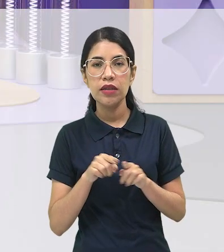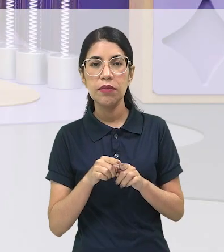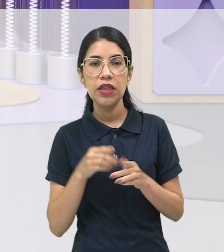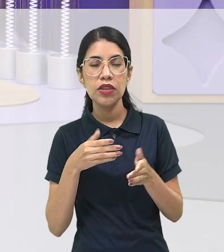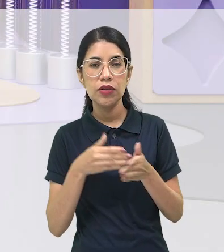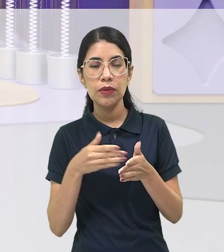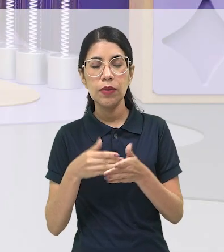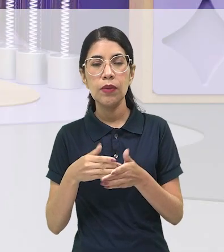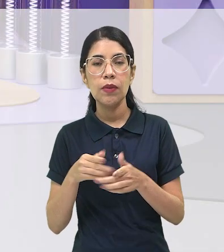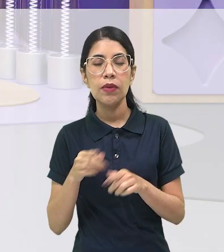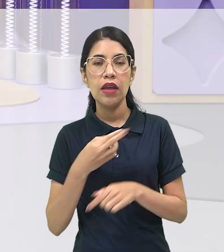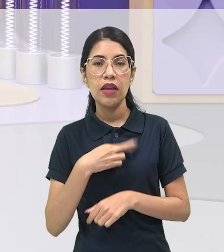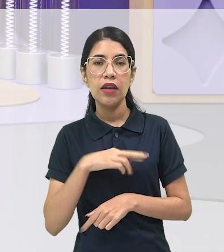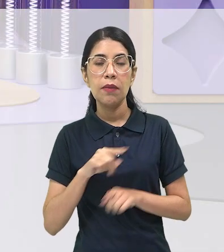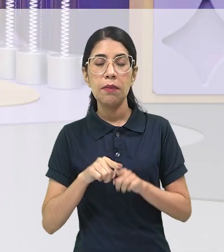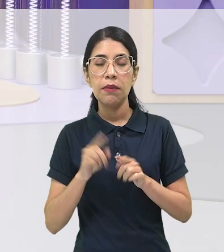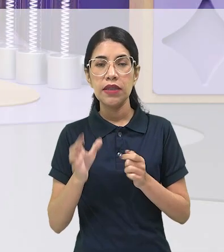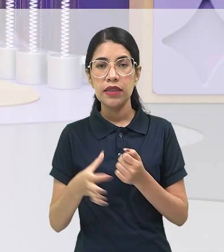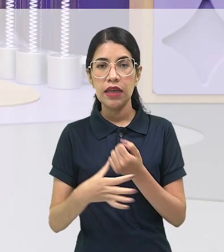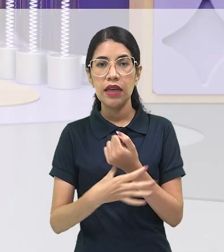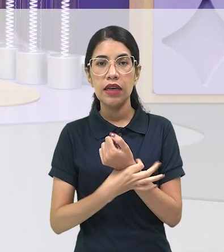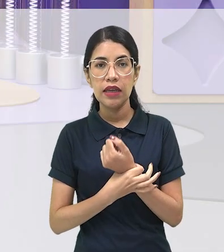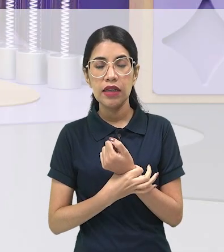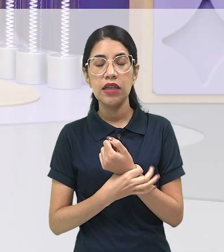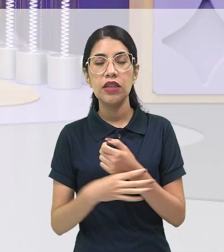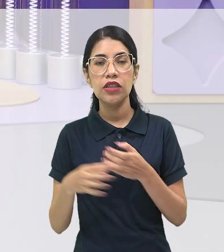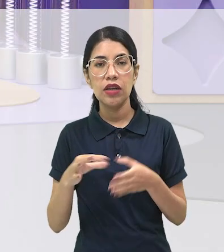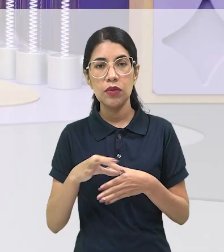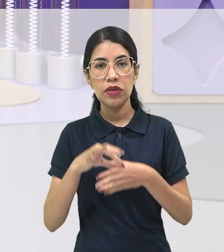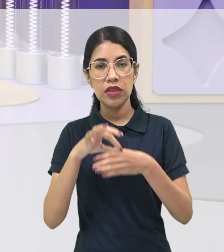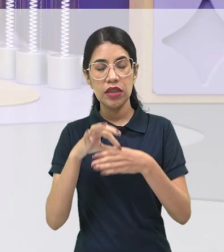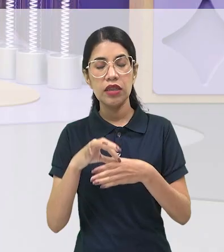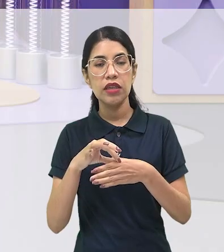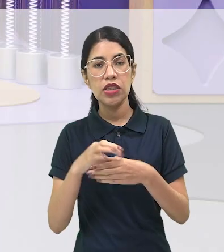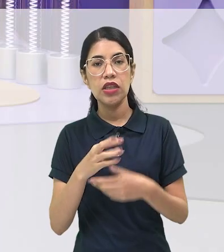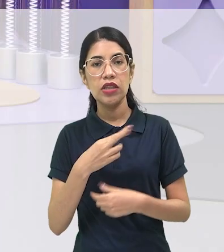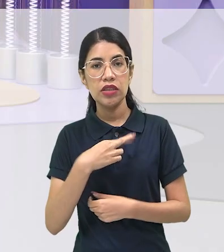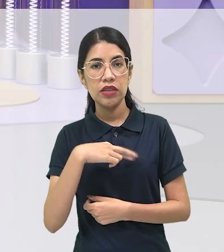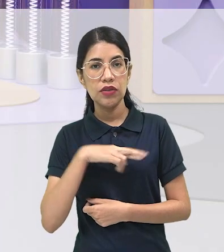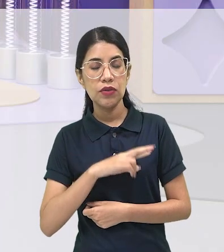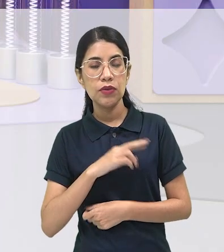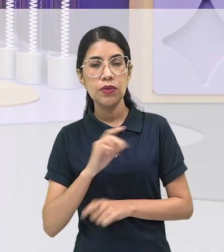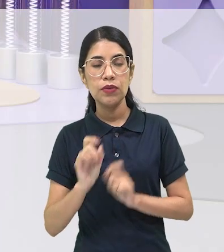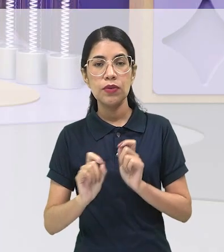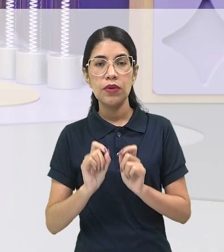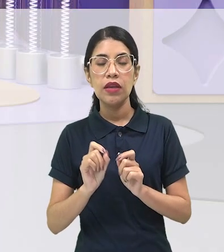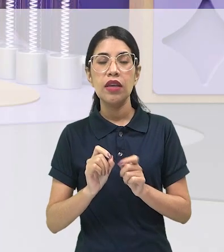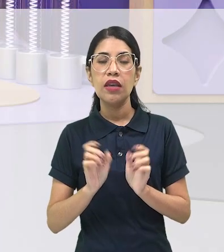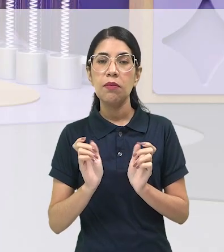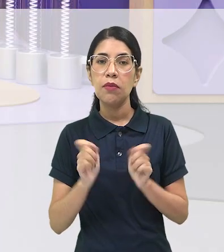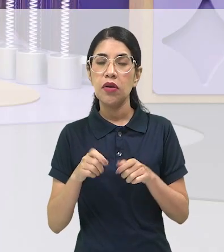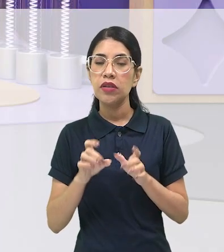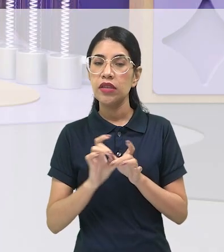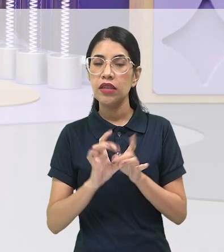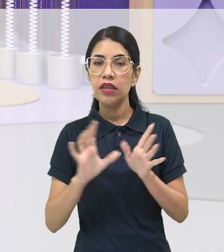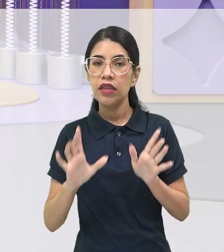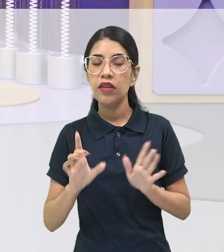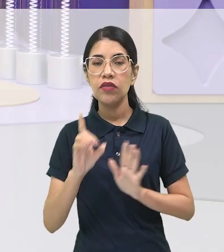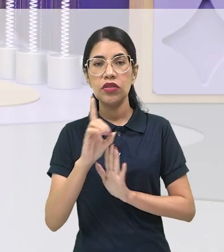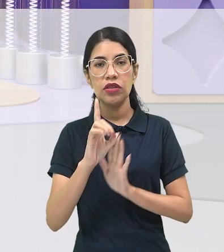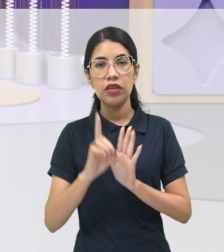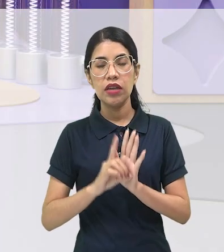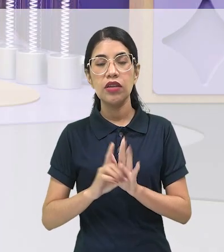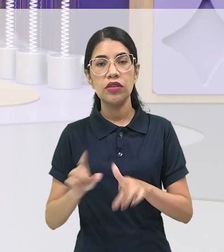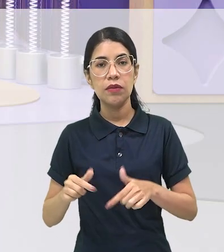tempo, garante às religiões, às lideranças religiosas, às pessoas religiosas, seu pleno direito de